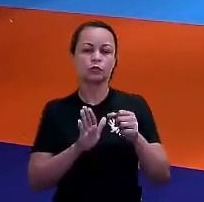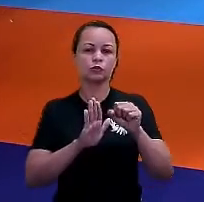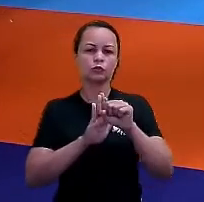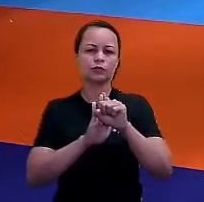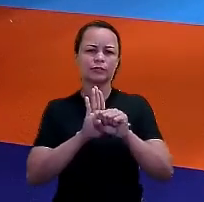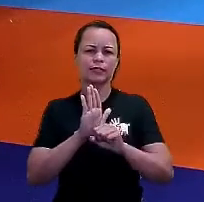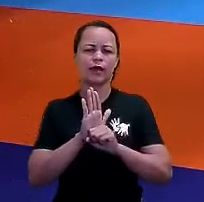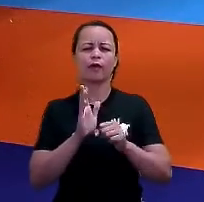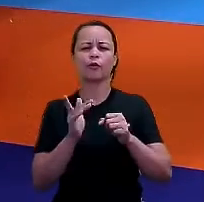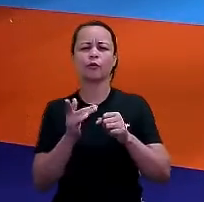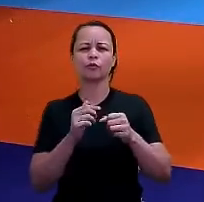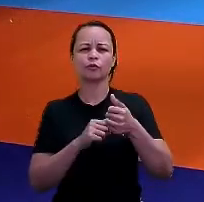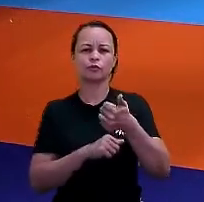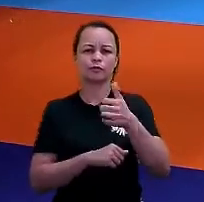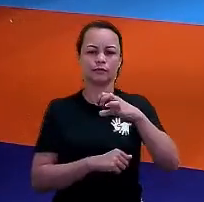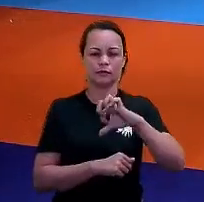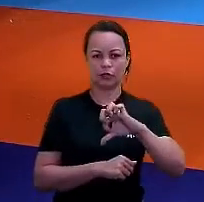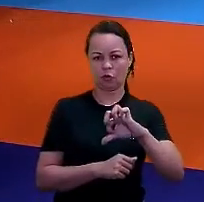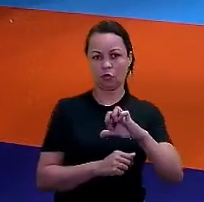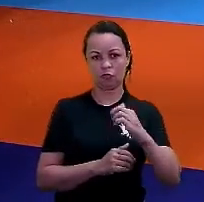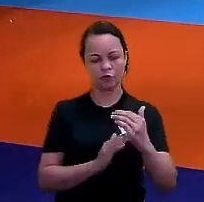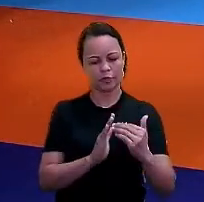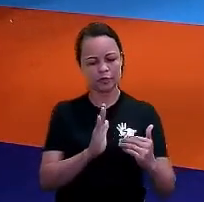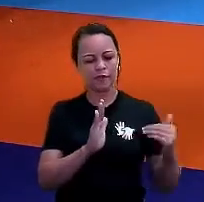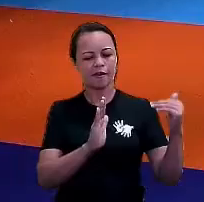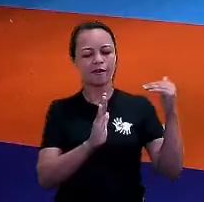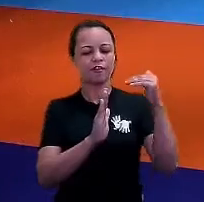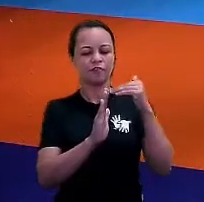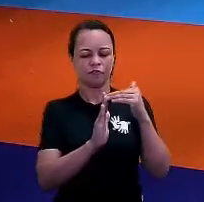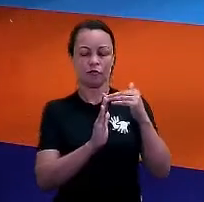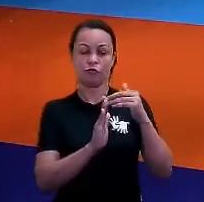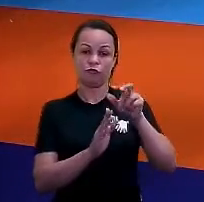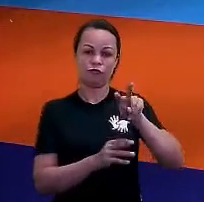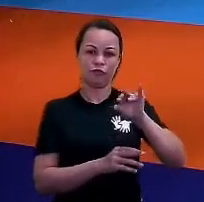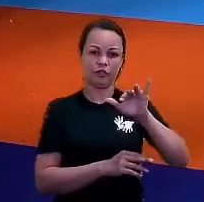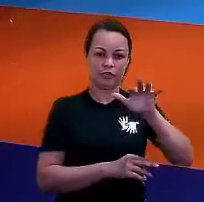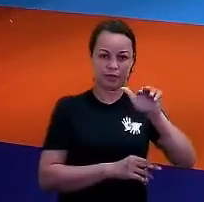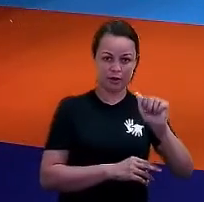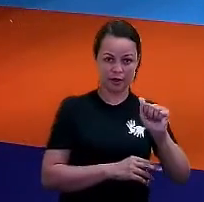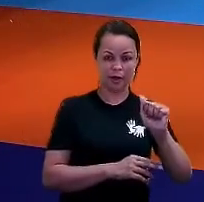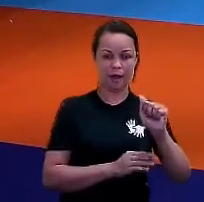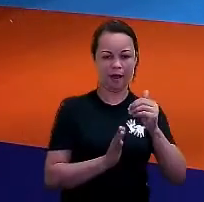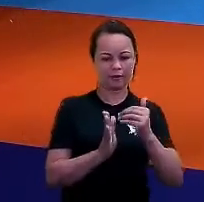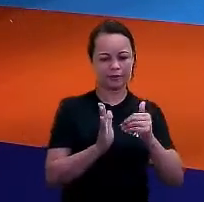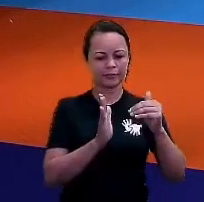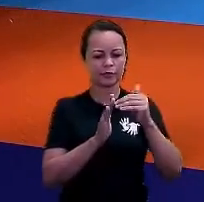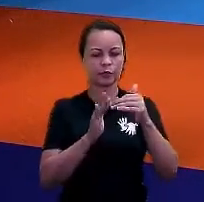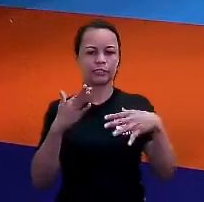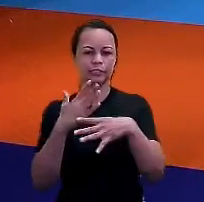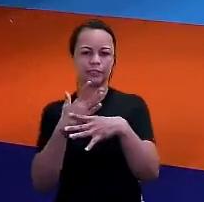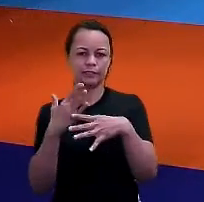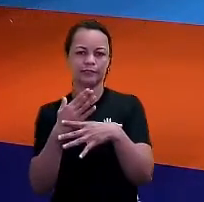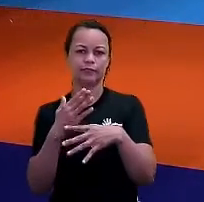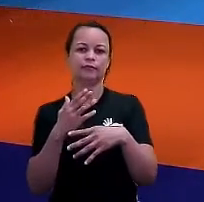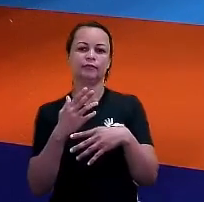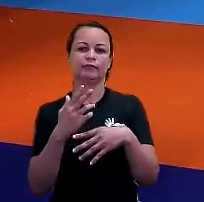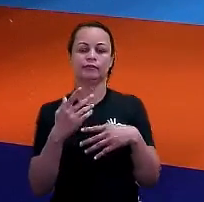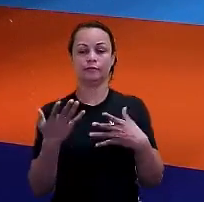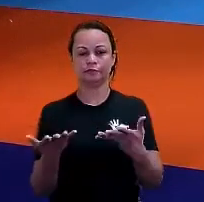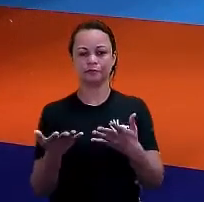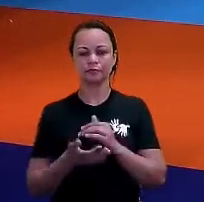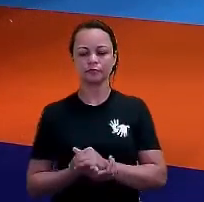século XIX, que elevou a então vila à categoria de cidade, e esse